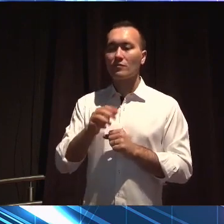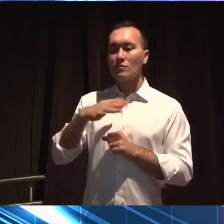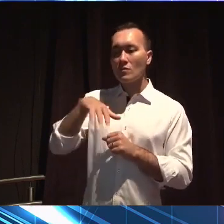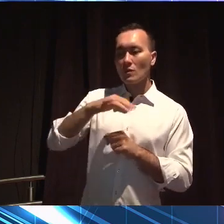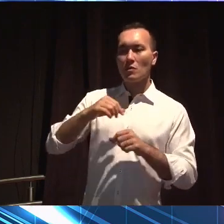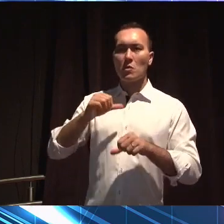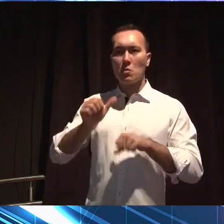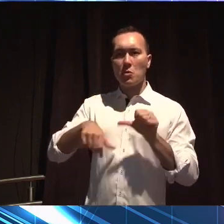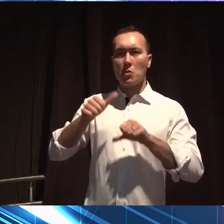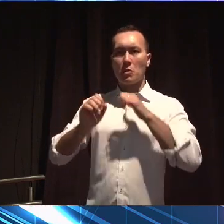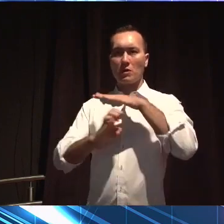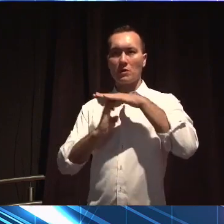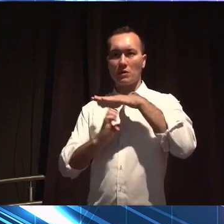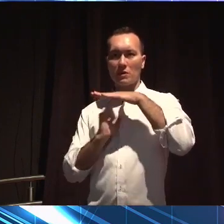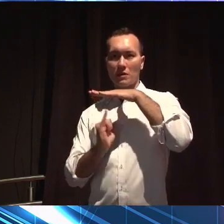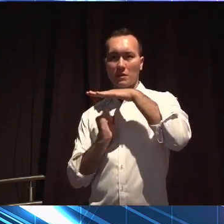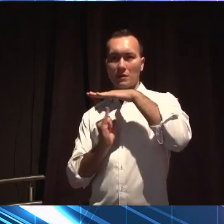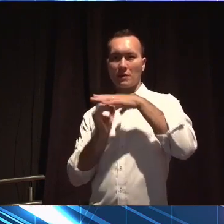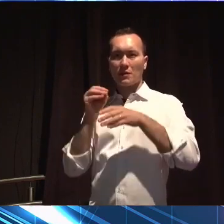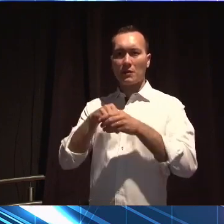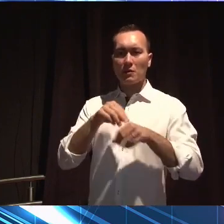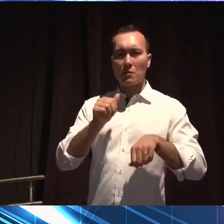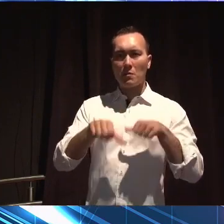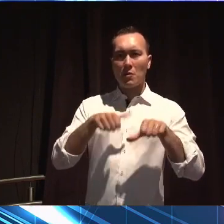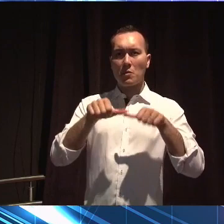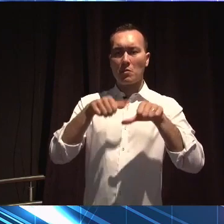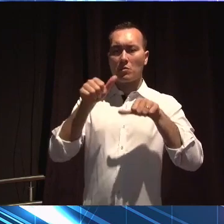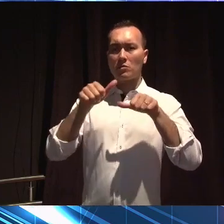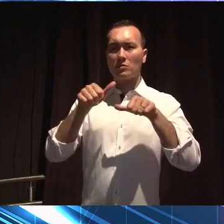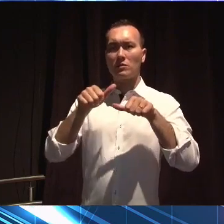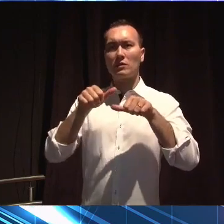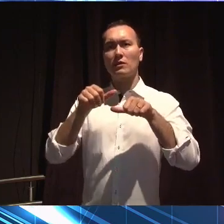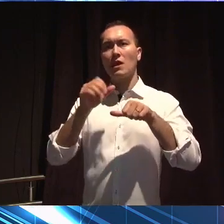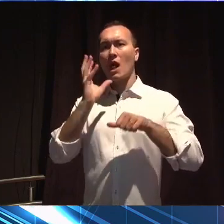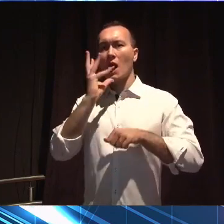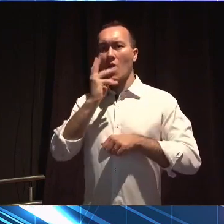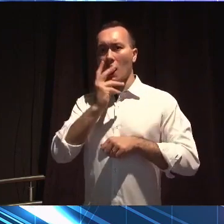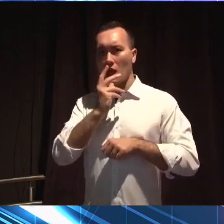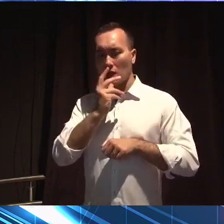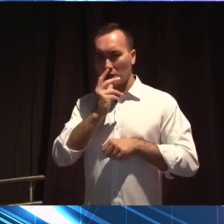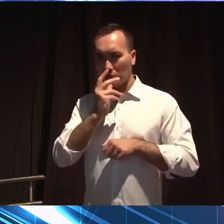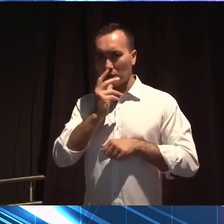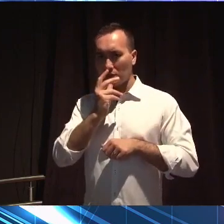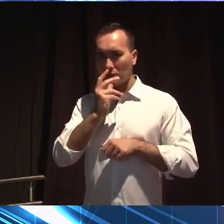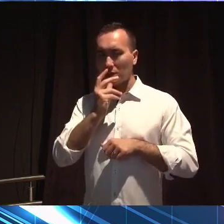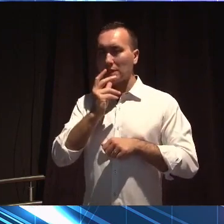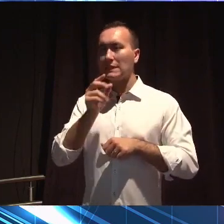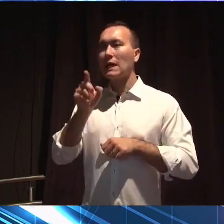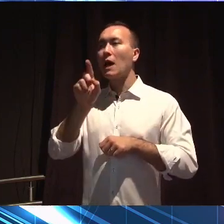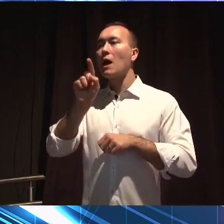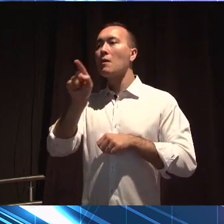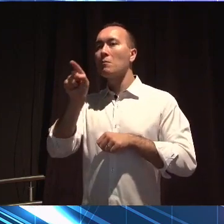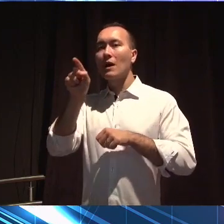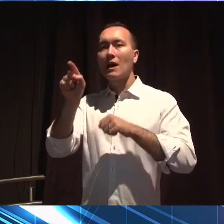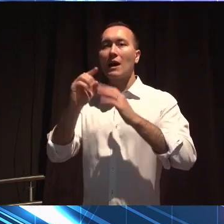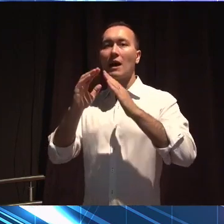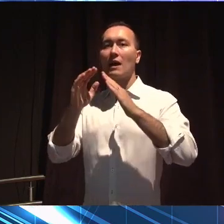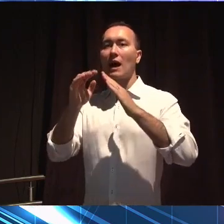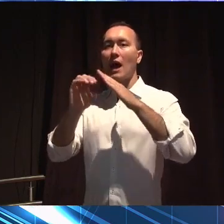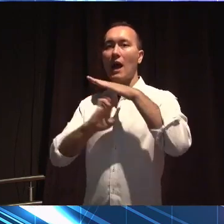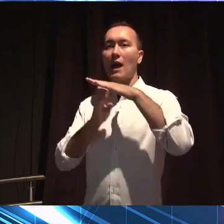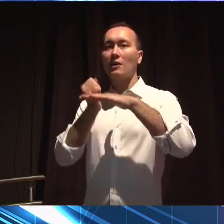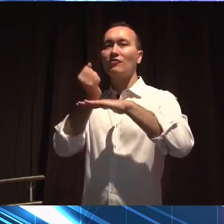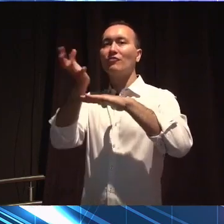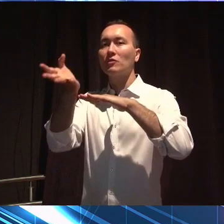dentro de uma instituição torna-se mais lenta do que a taxa de mudança externa, o fim está à vista. A única questão é